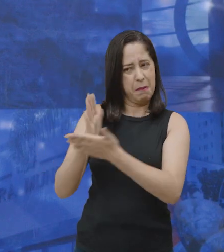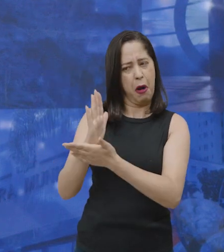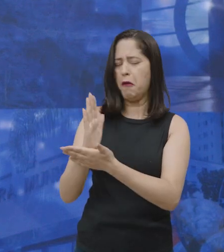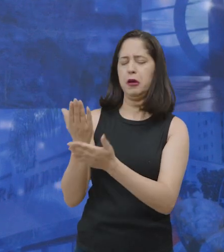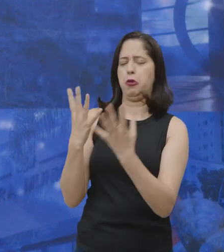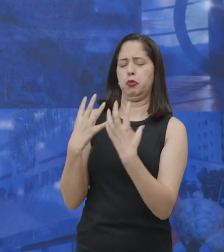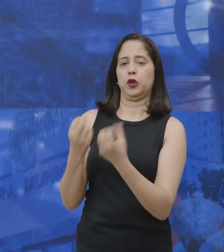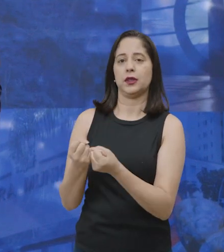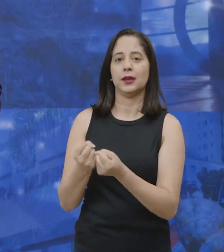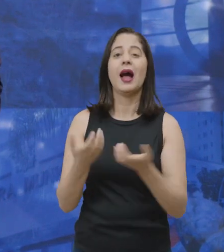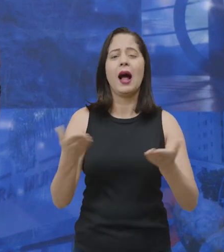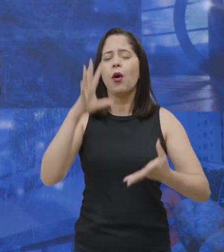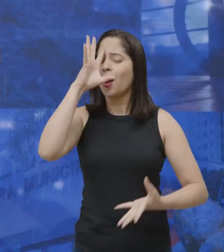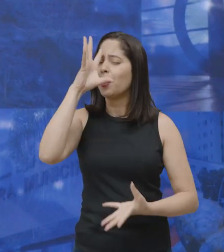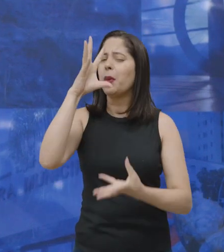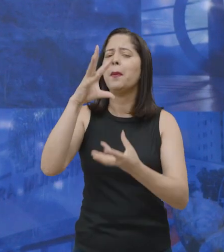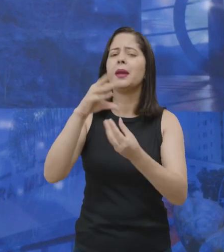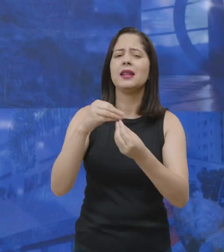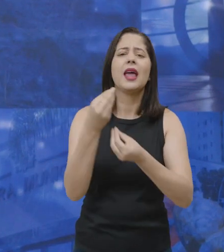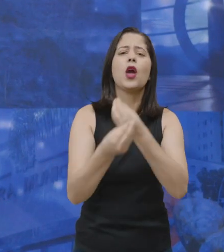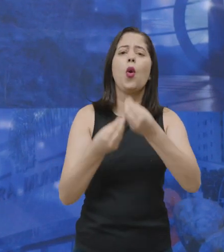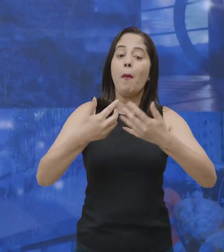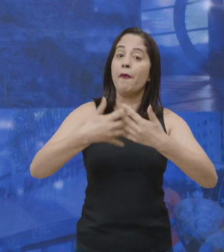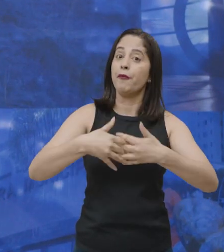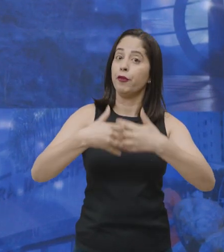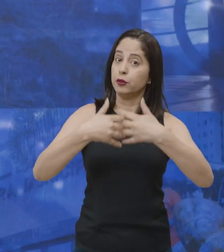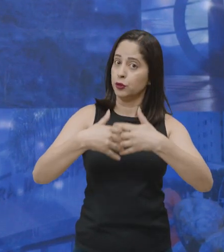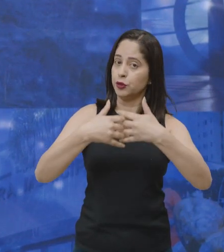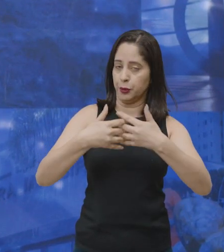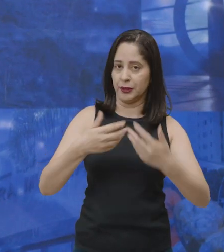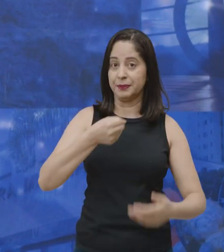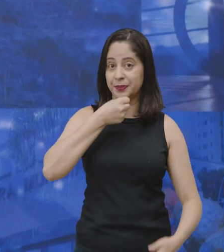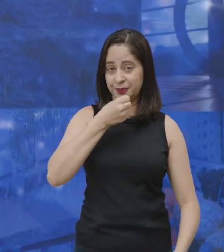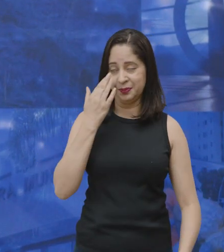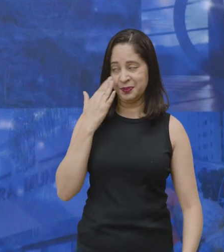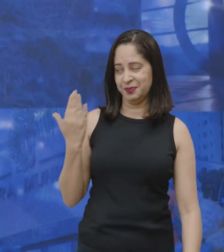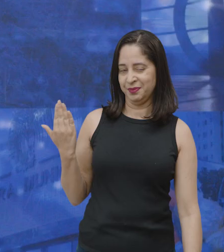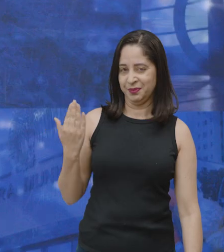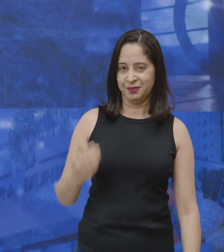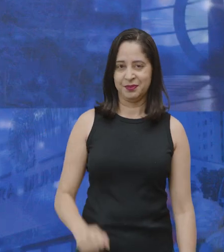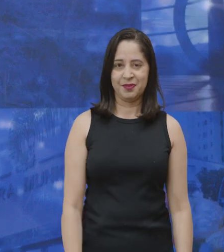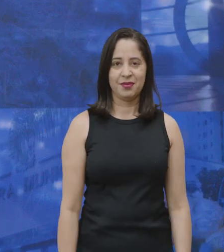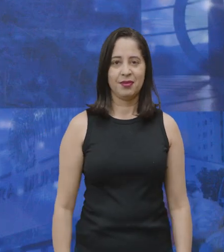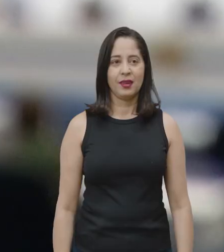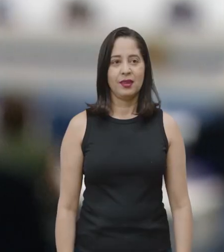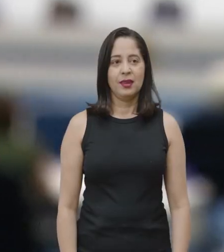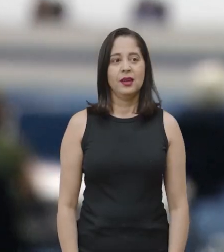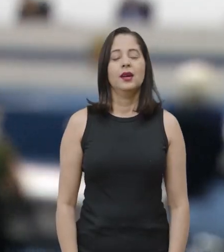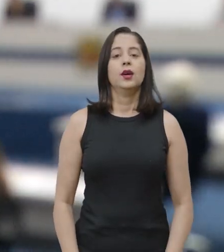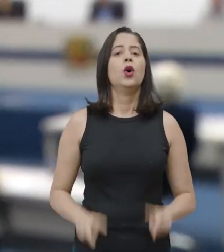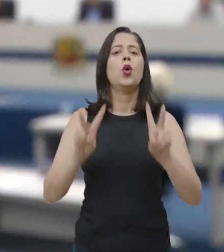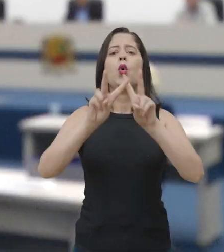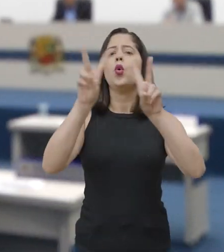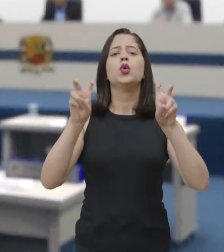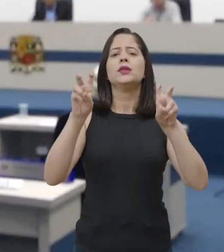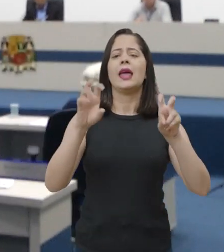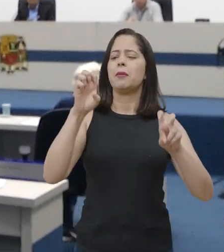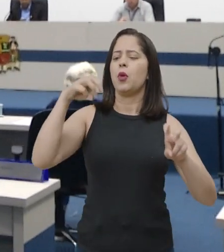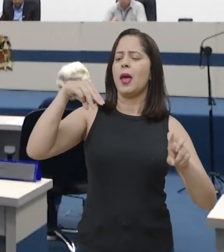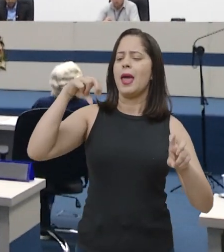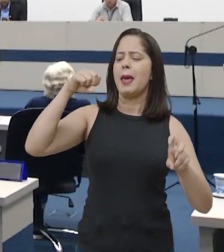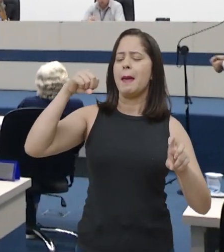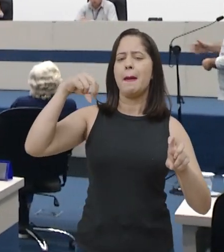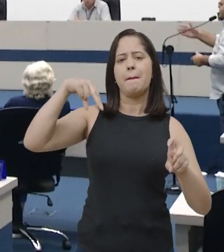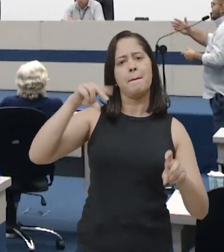Nós vamos entender melhor todo esse processo na primeira reportagem do Ação Parlamentar de hoje. O termo